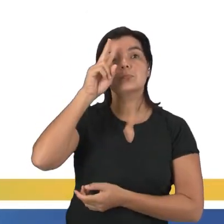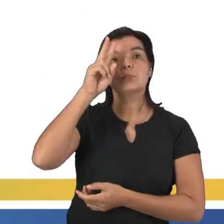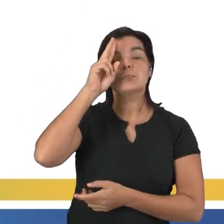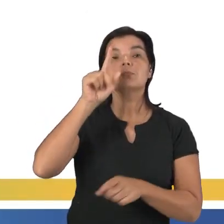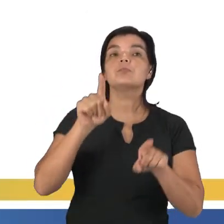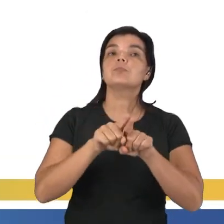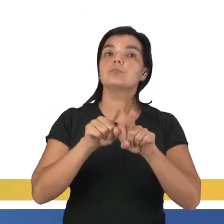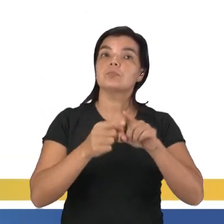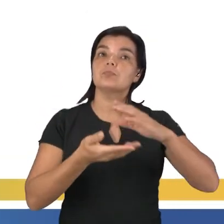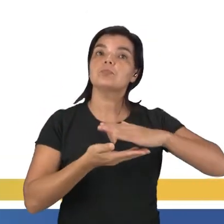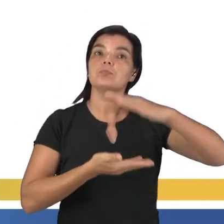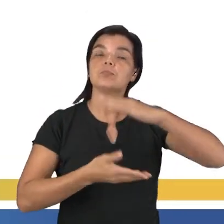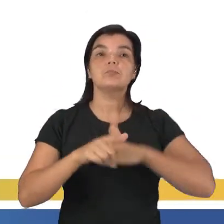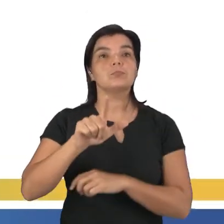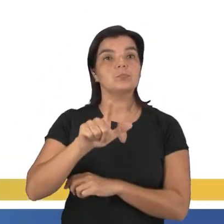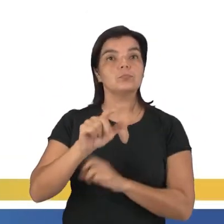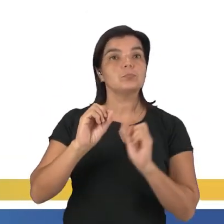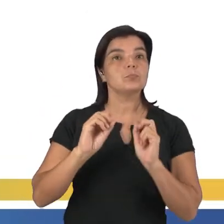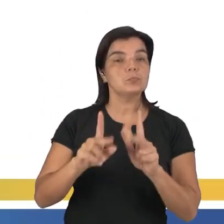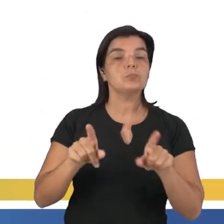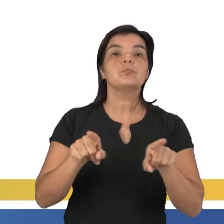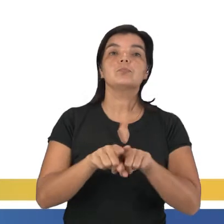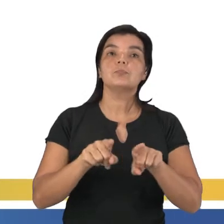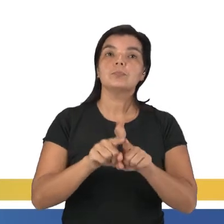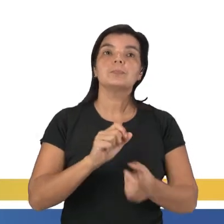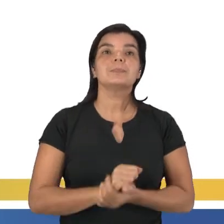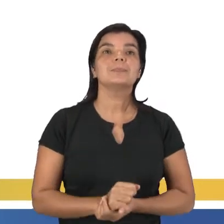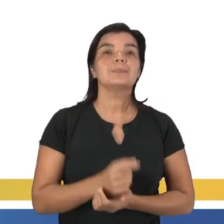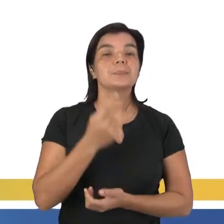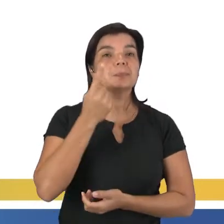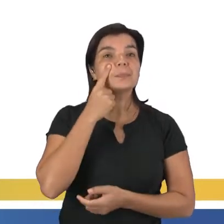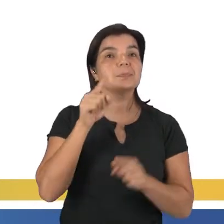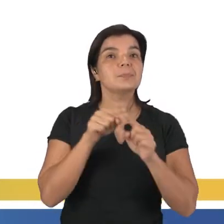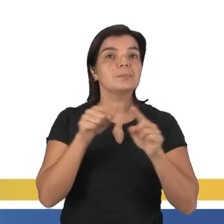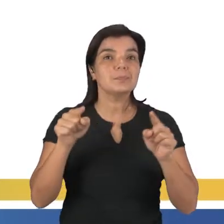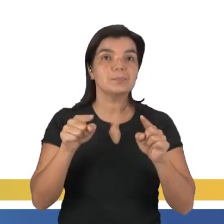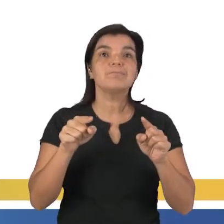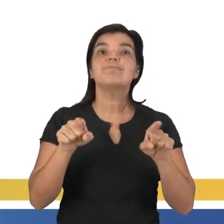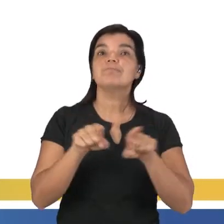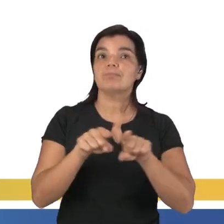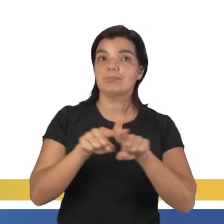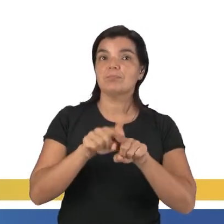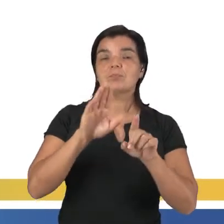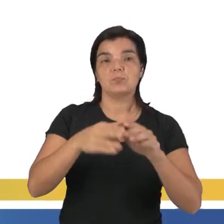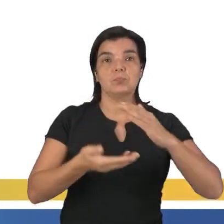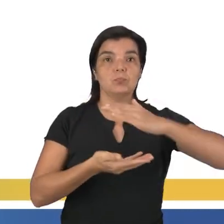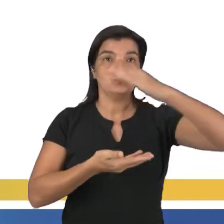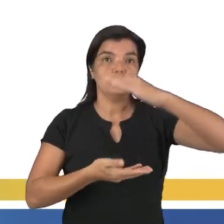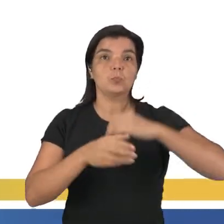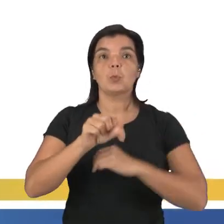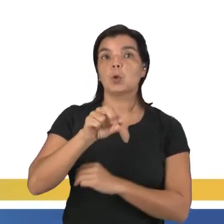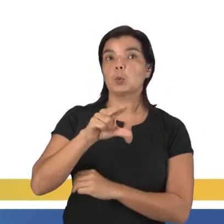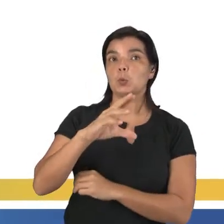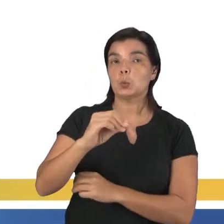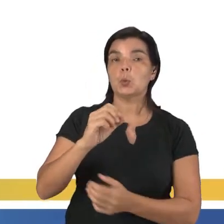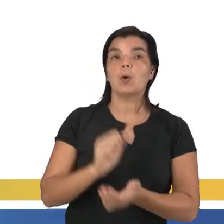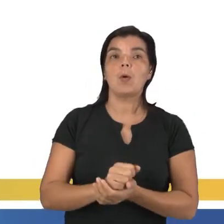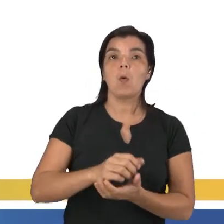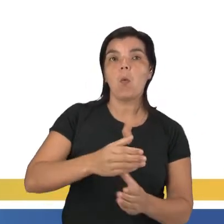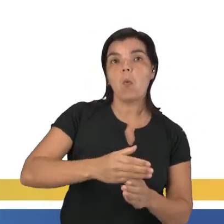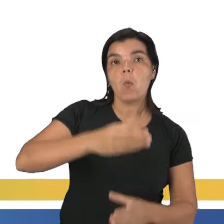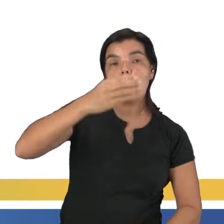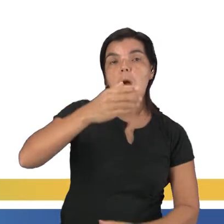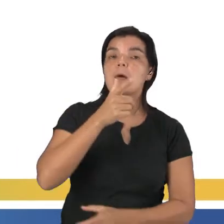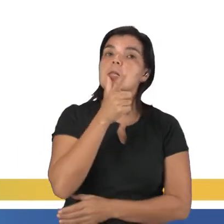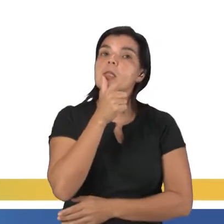litros automaticamente, tá ok? E utilizamos litros para medições convencionais, como uma jarra de suco, um galão